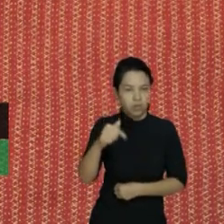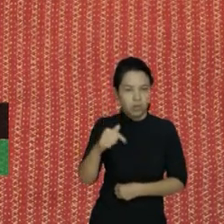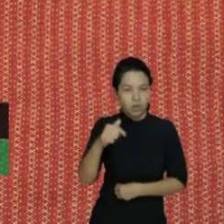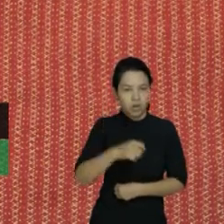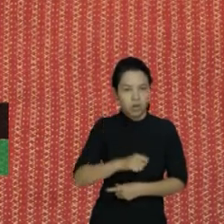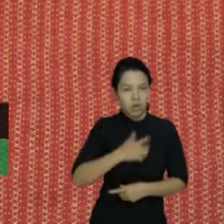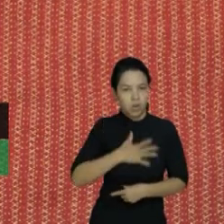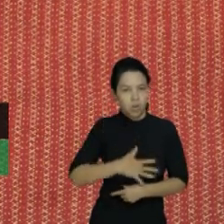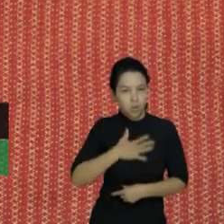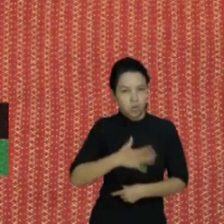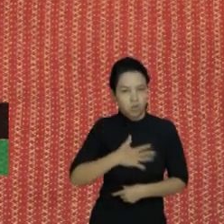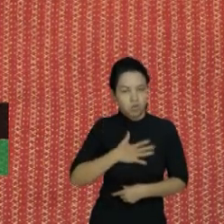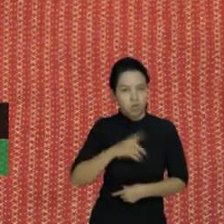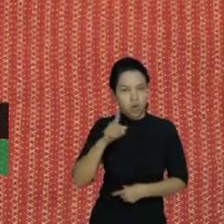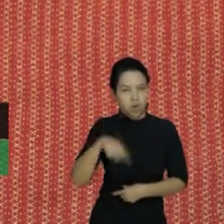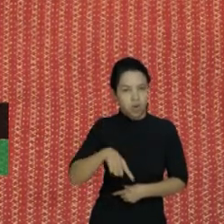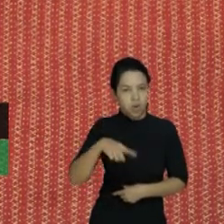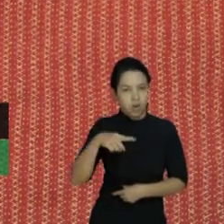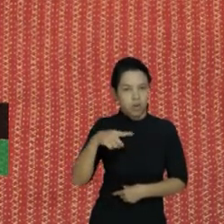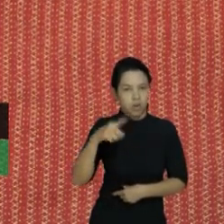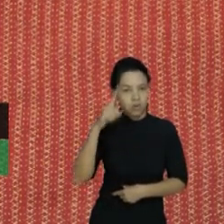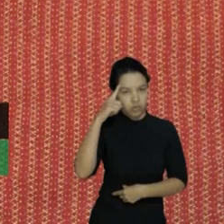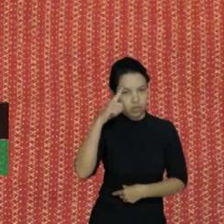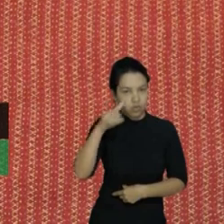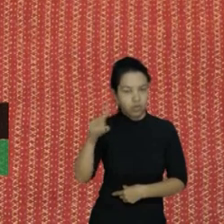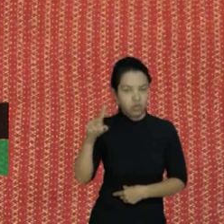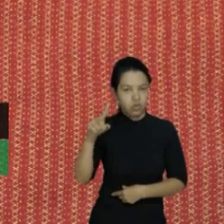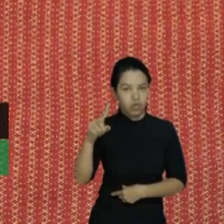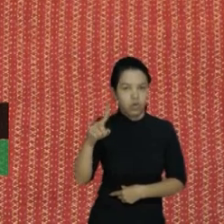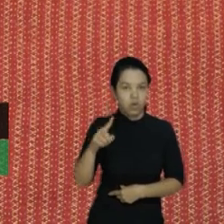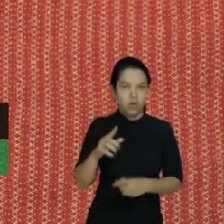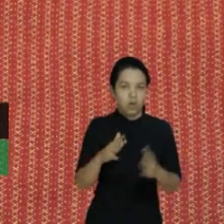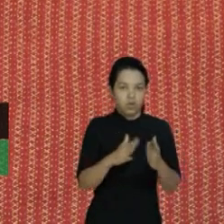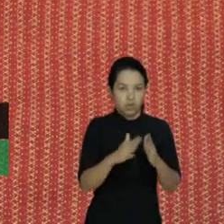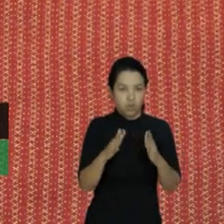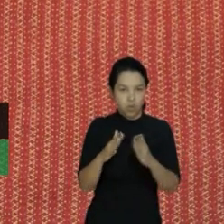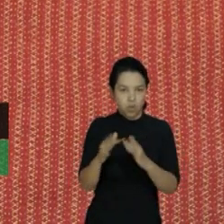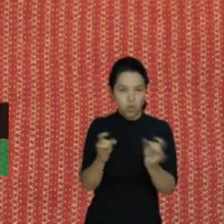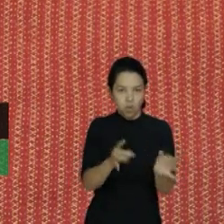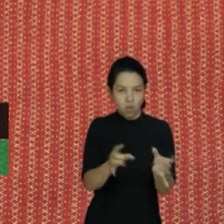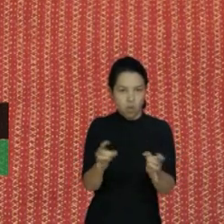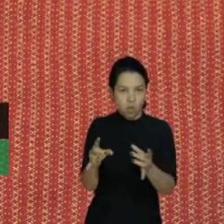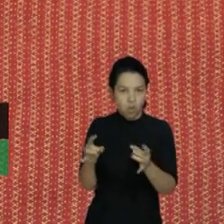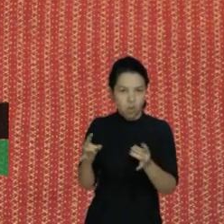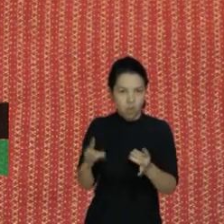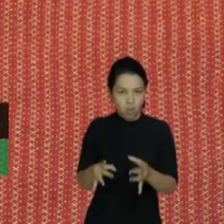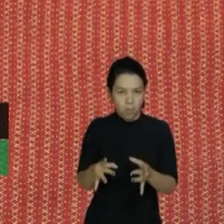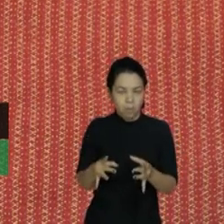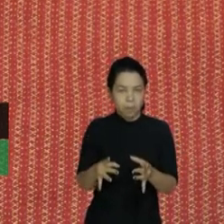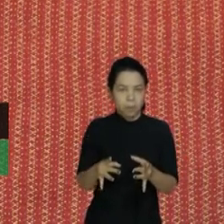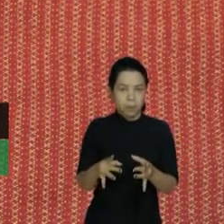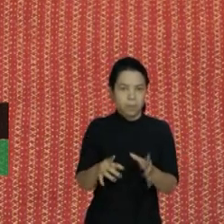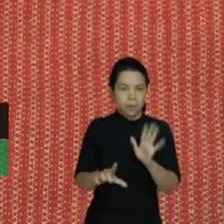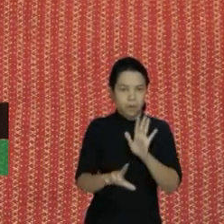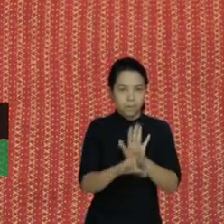do corretor. Né? Esta lei foi aprovada em 1962, essa lei